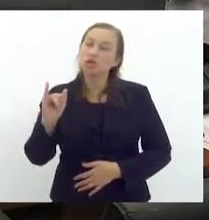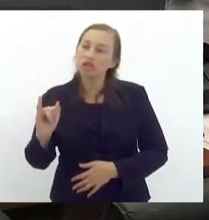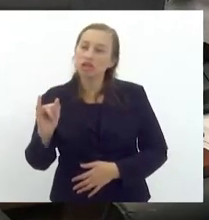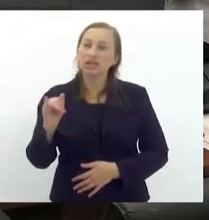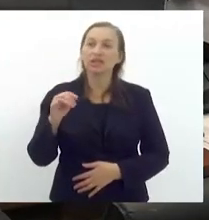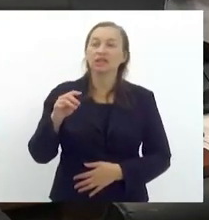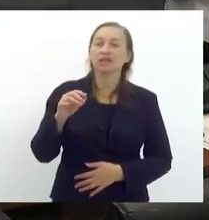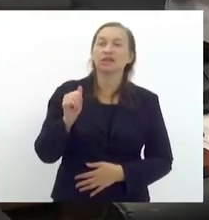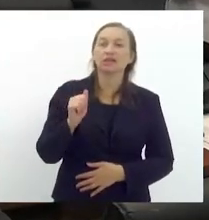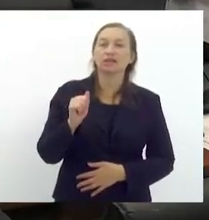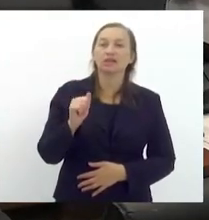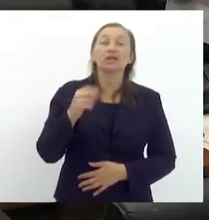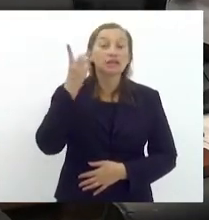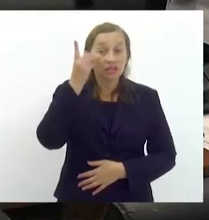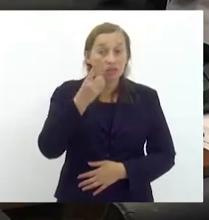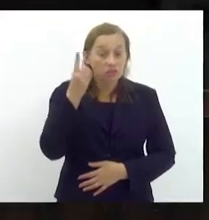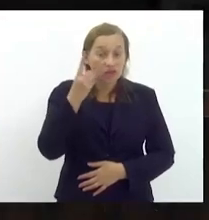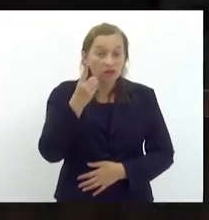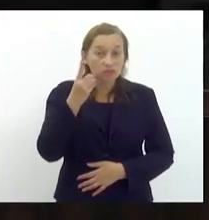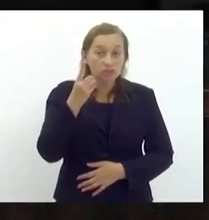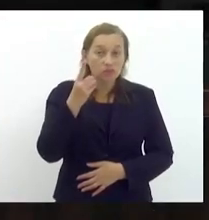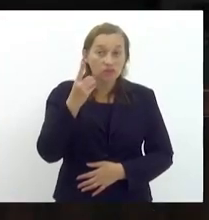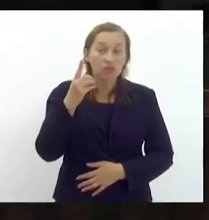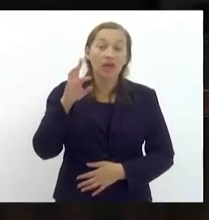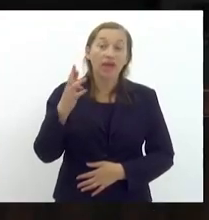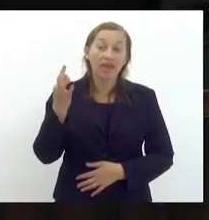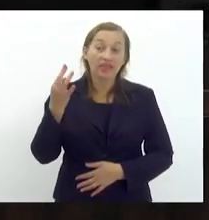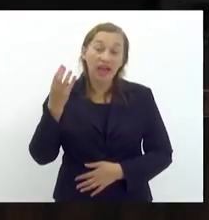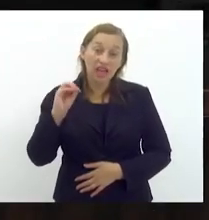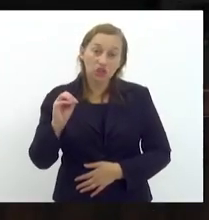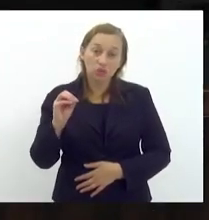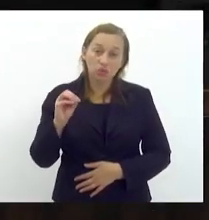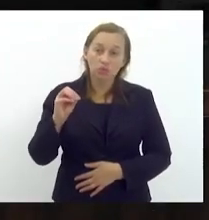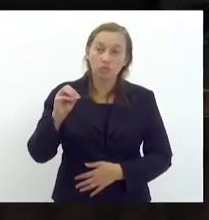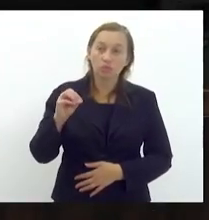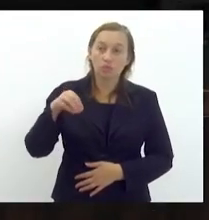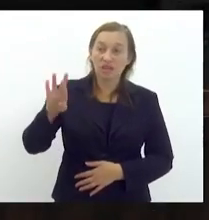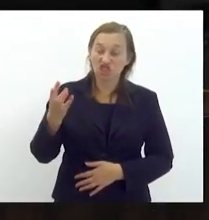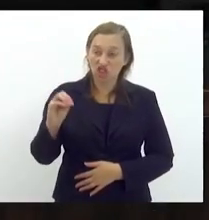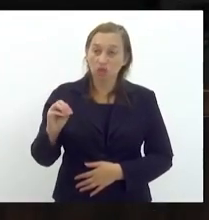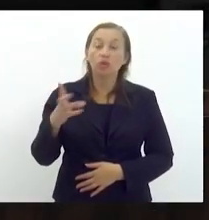Neto Deputado Renato Machado